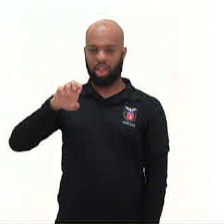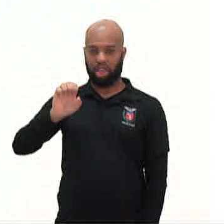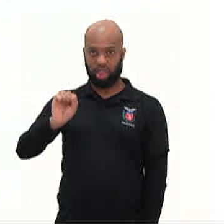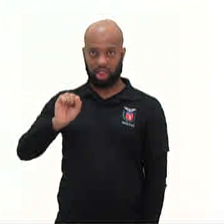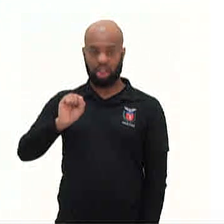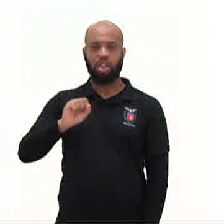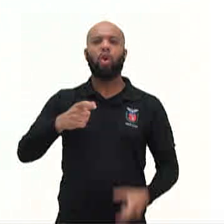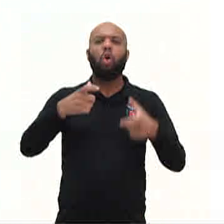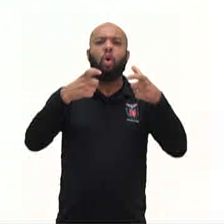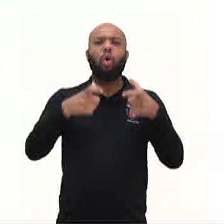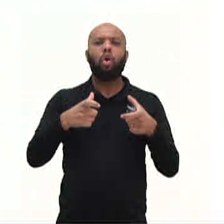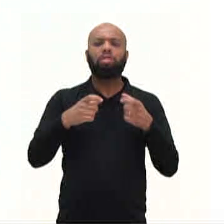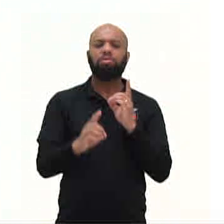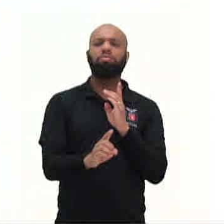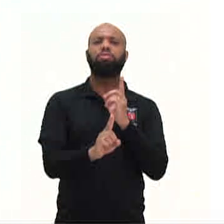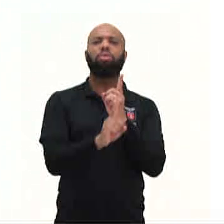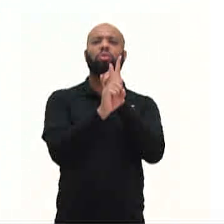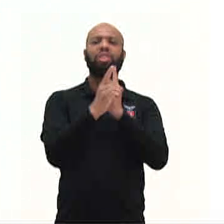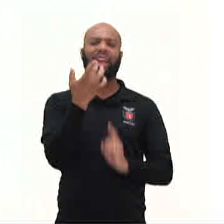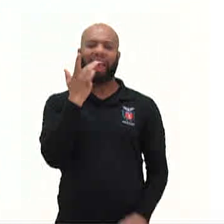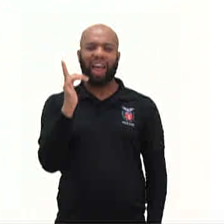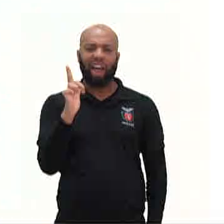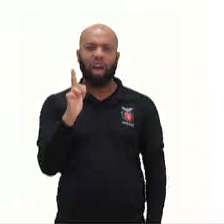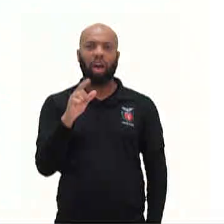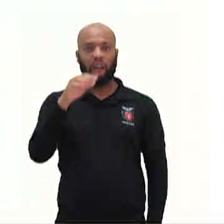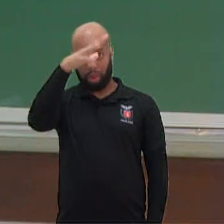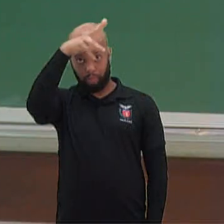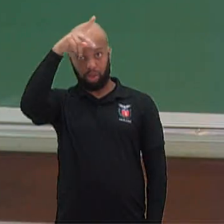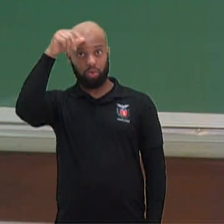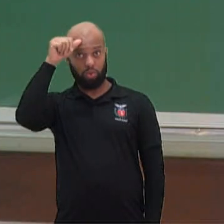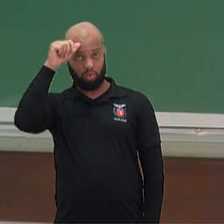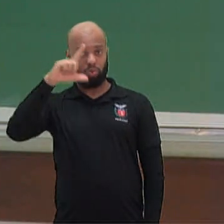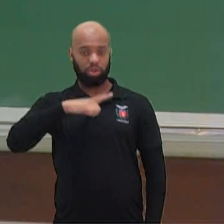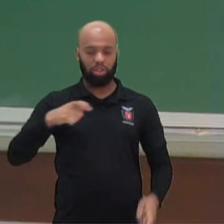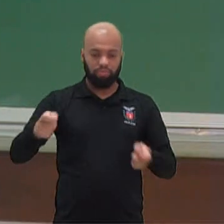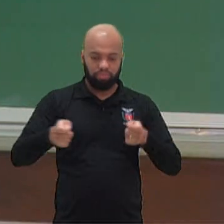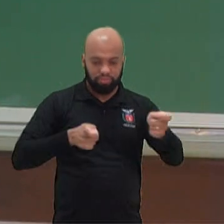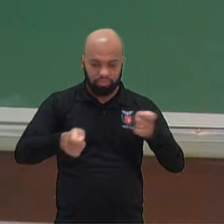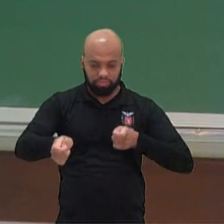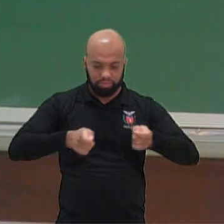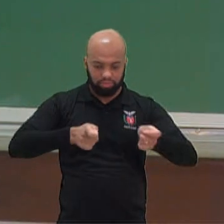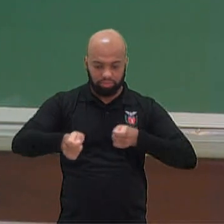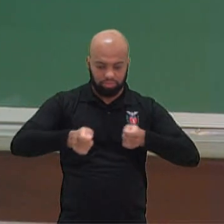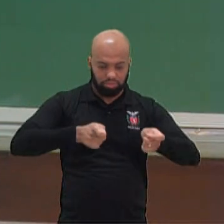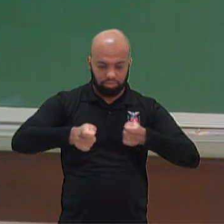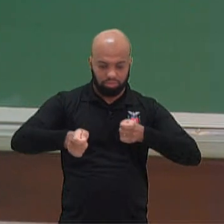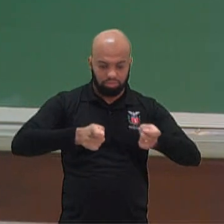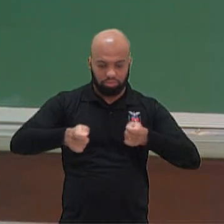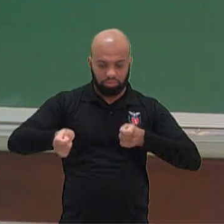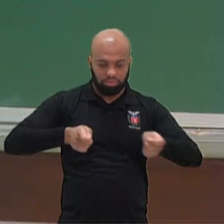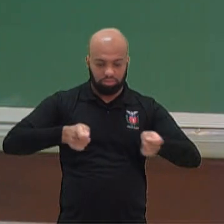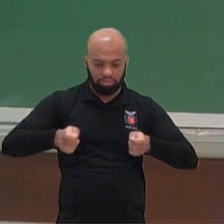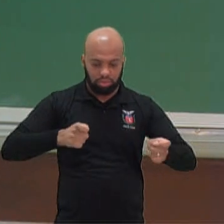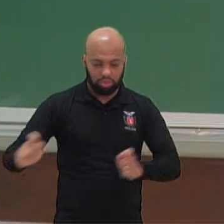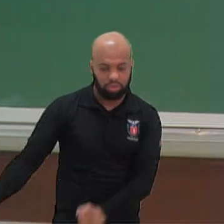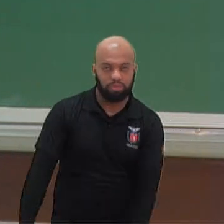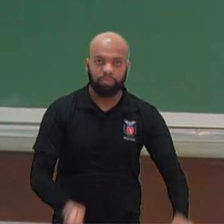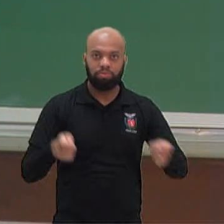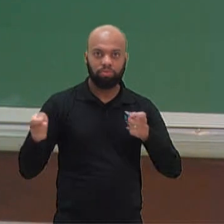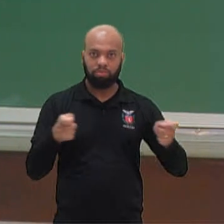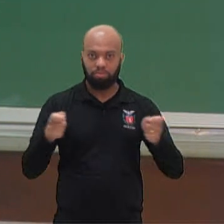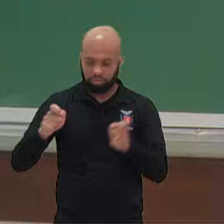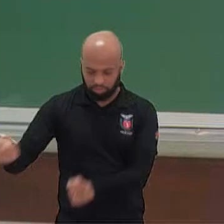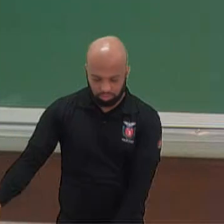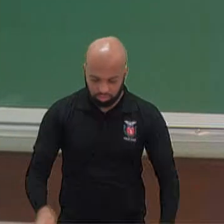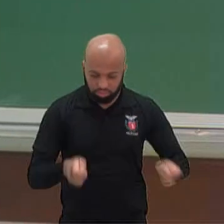Mato Grosso e é extraído através do garimpo. Então vocês podem verificar aqui uma imagem, né, de um garimpo ali, como que a gente faz para